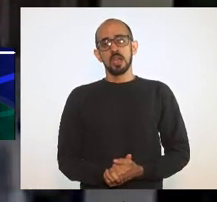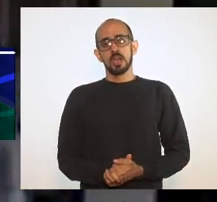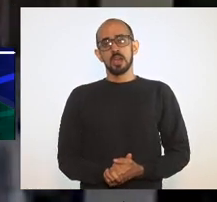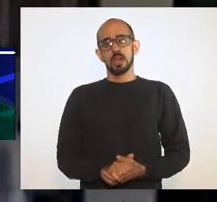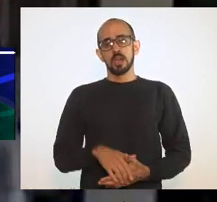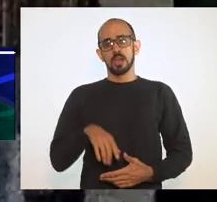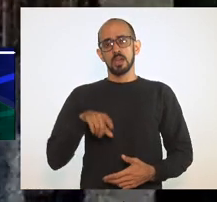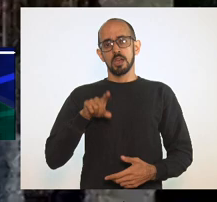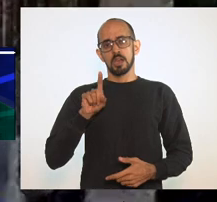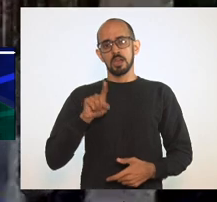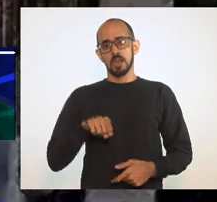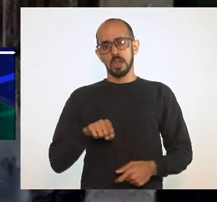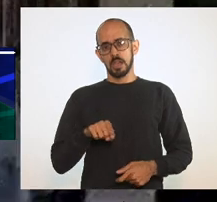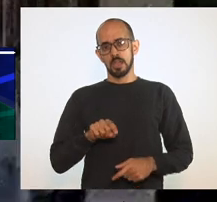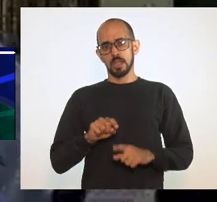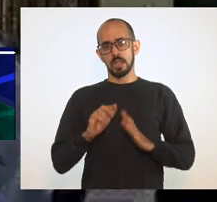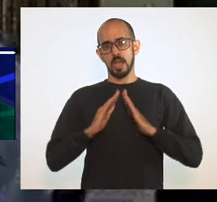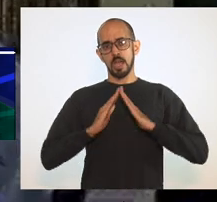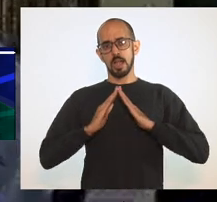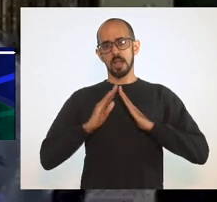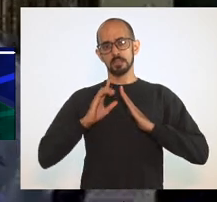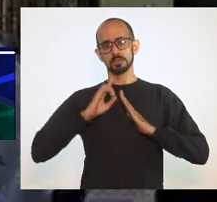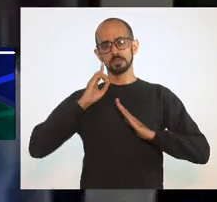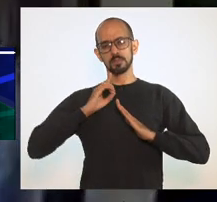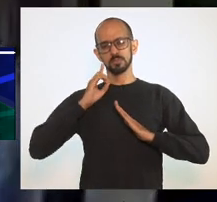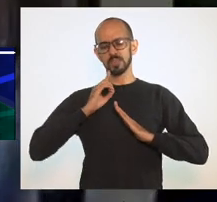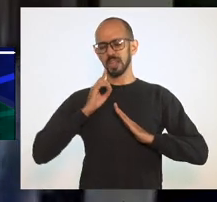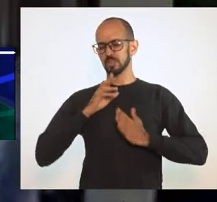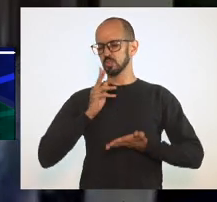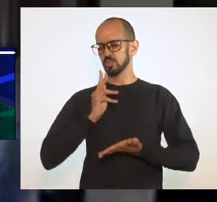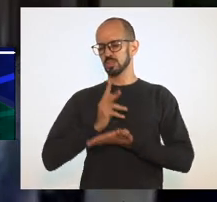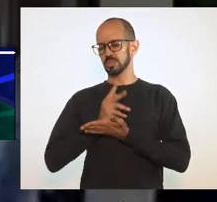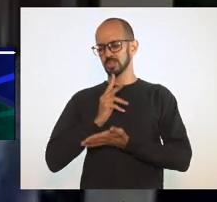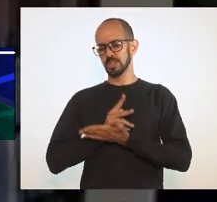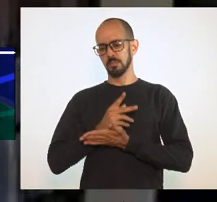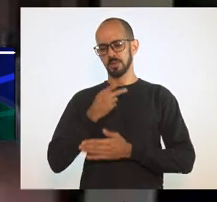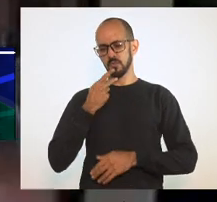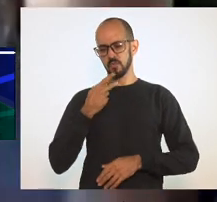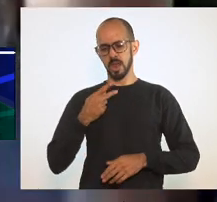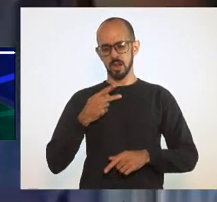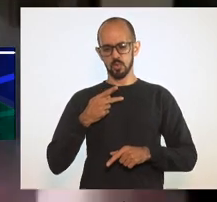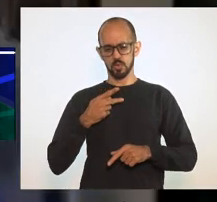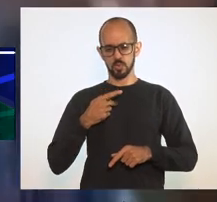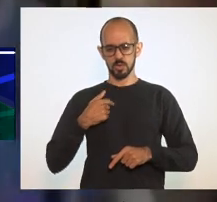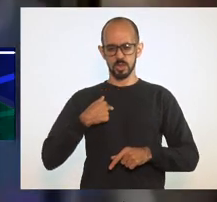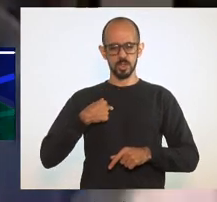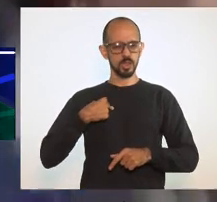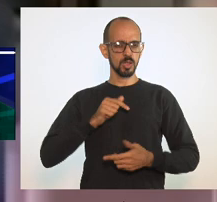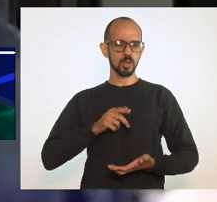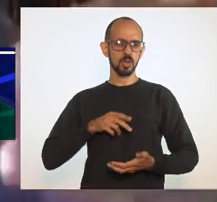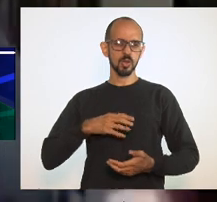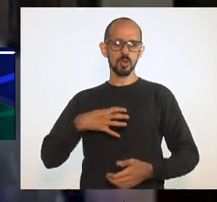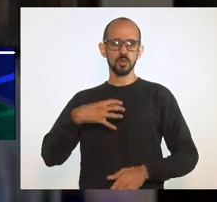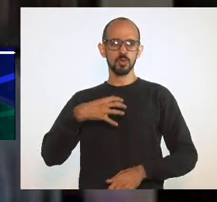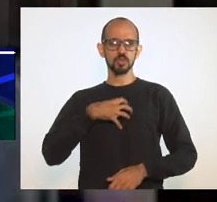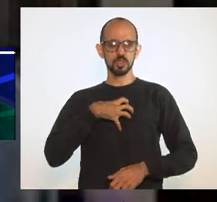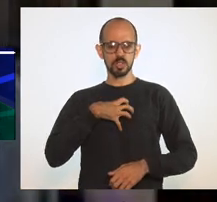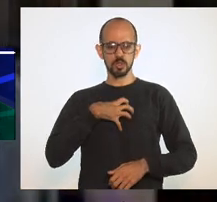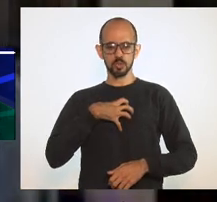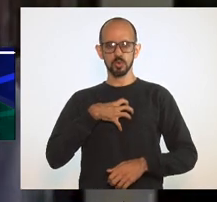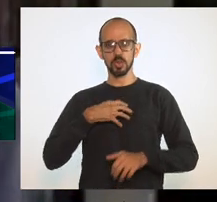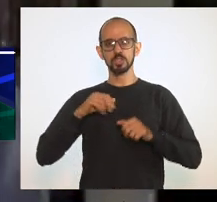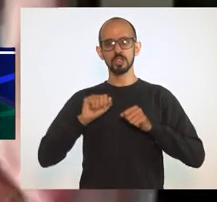a Assembleia Legislativa, eu tenho afirmado o tempo todo, tem feito seu dever de